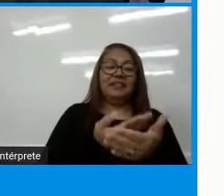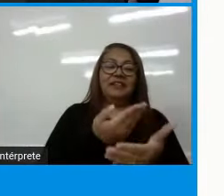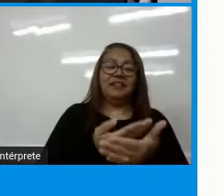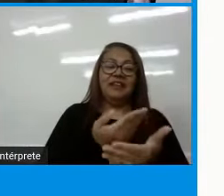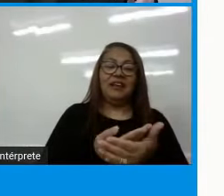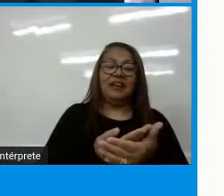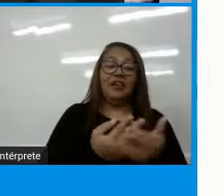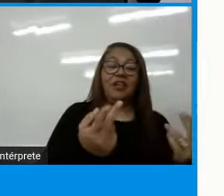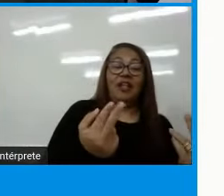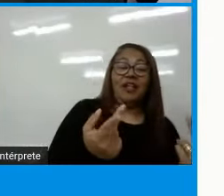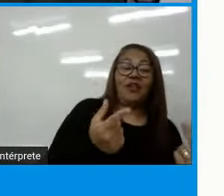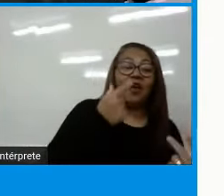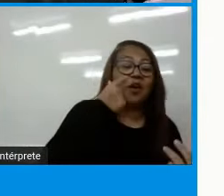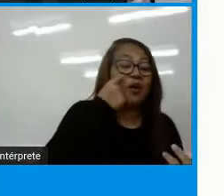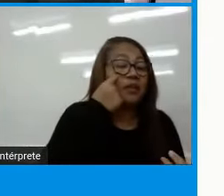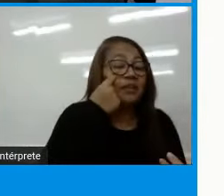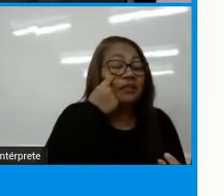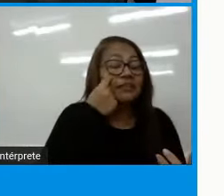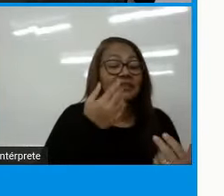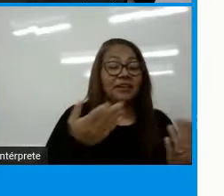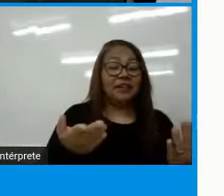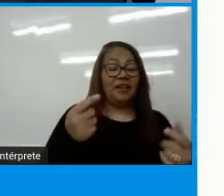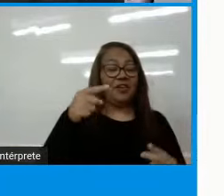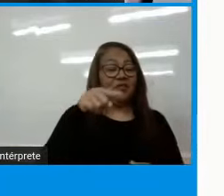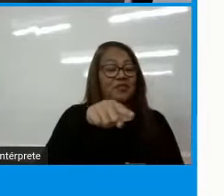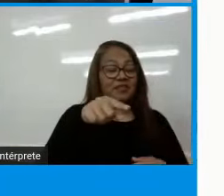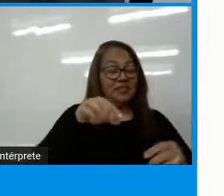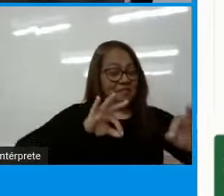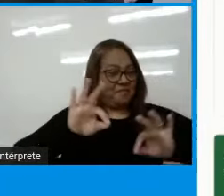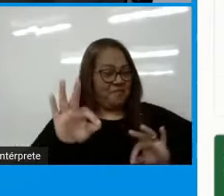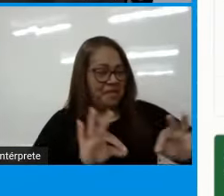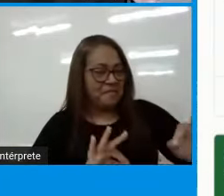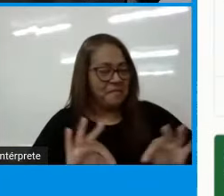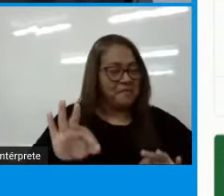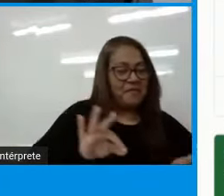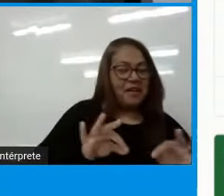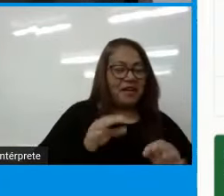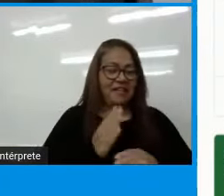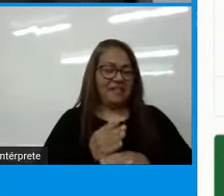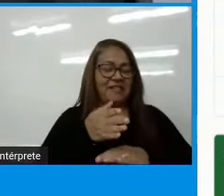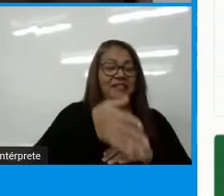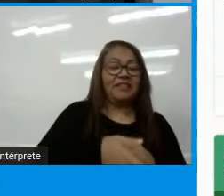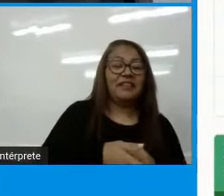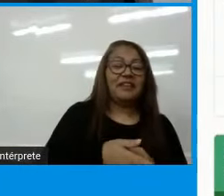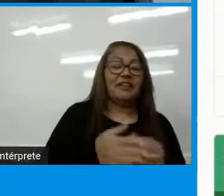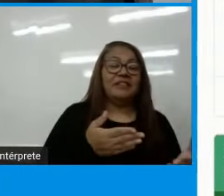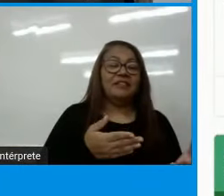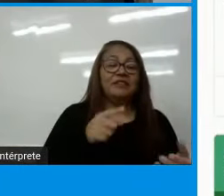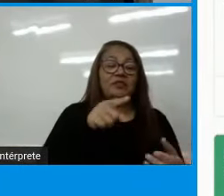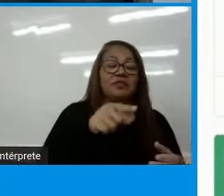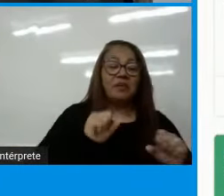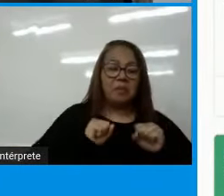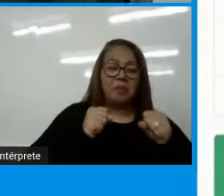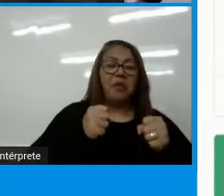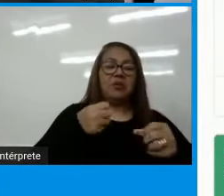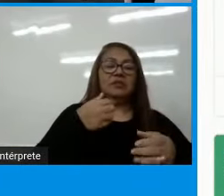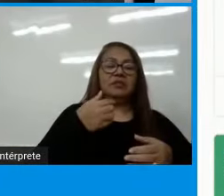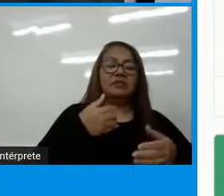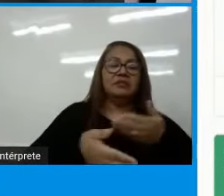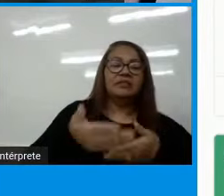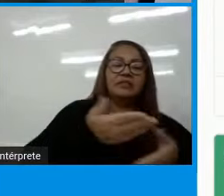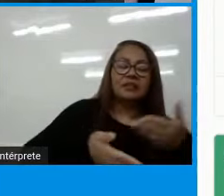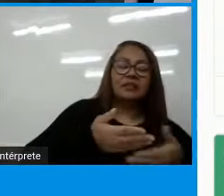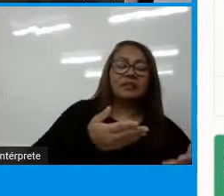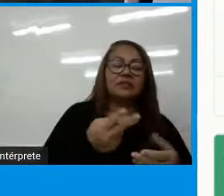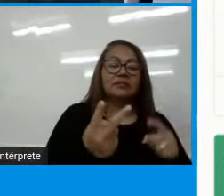fisicamente preparando, né, se preparando para entrar, existem duas formas de você interagir, né? Você pode, clicando